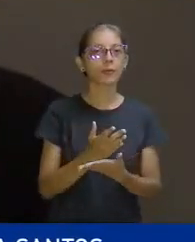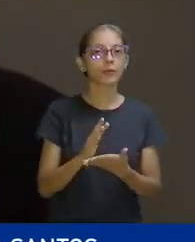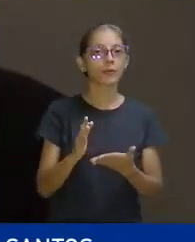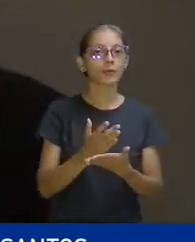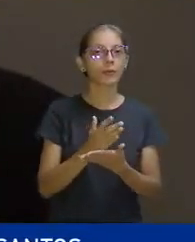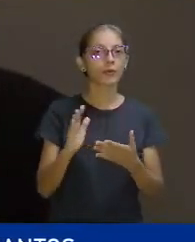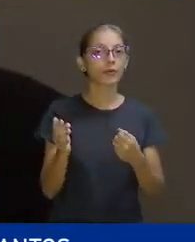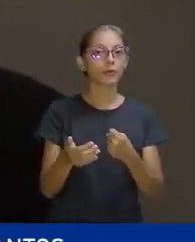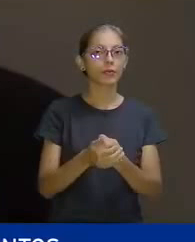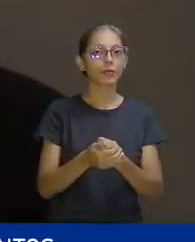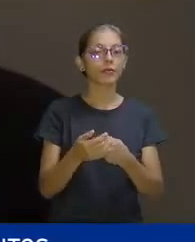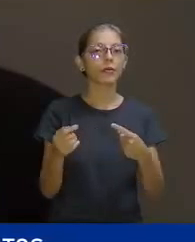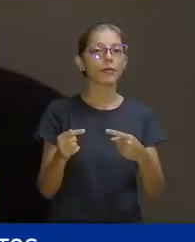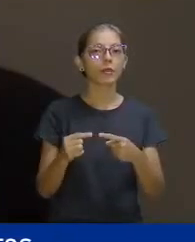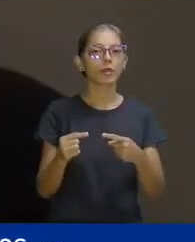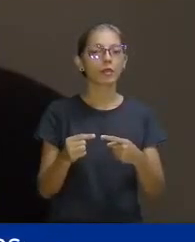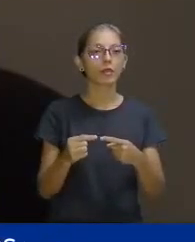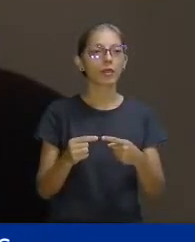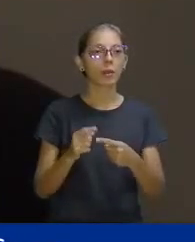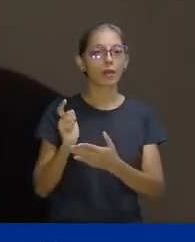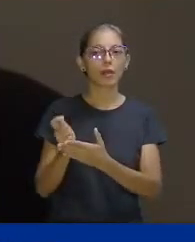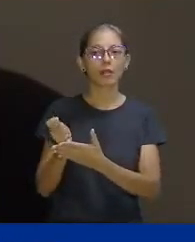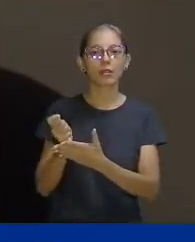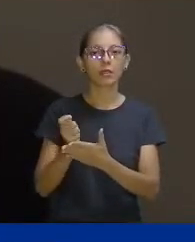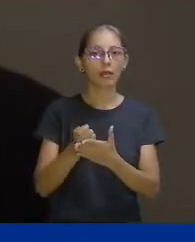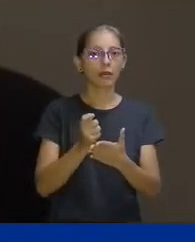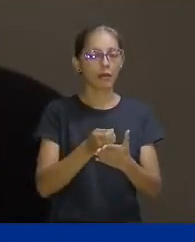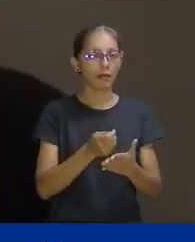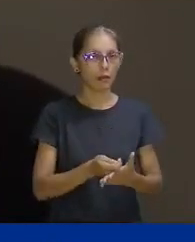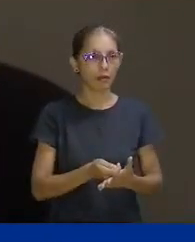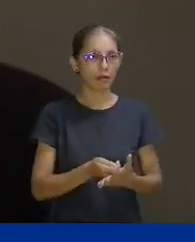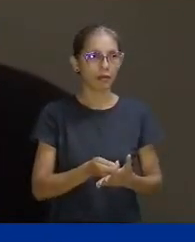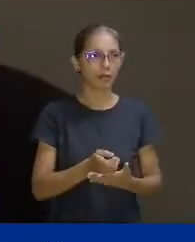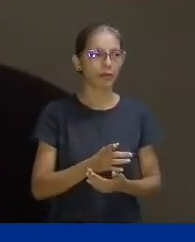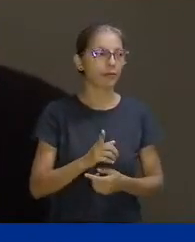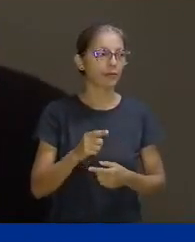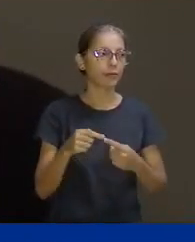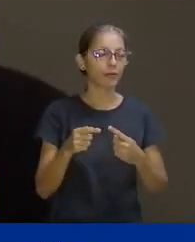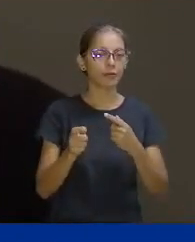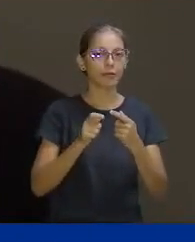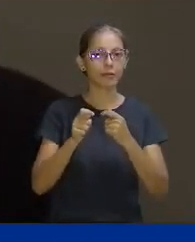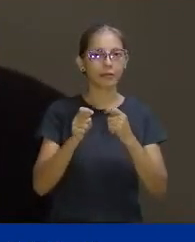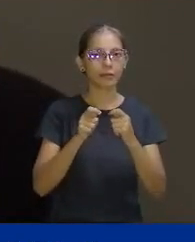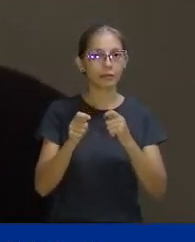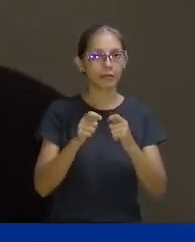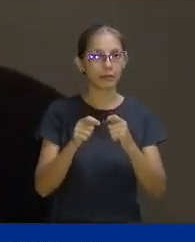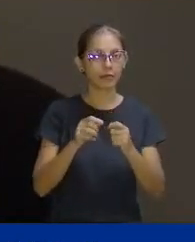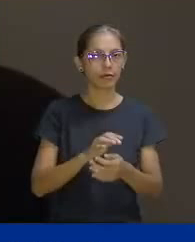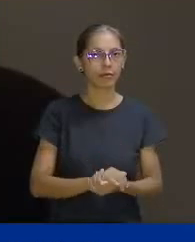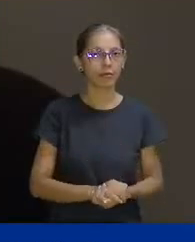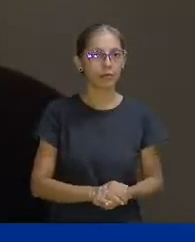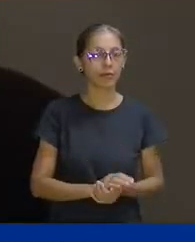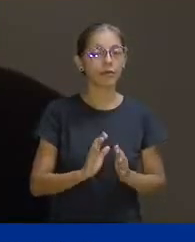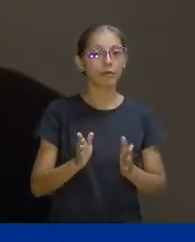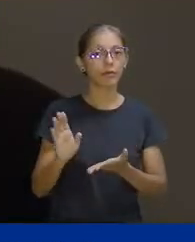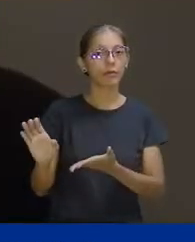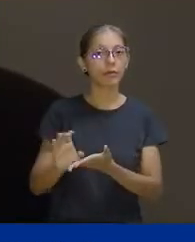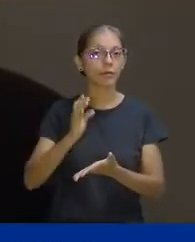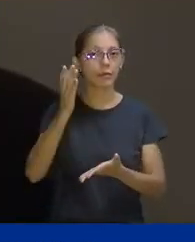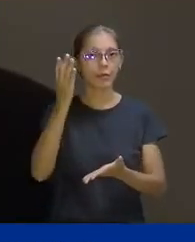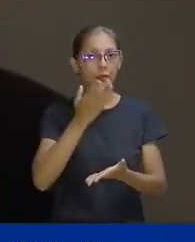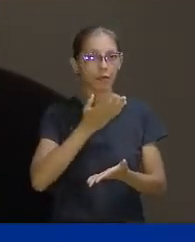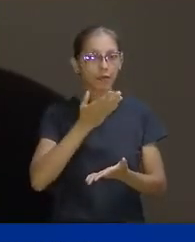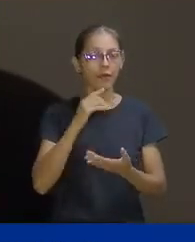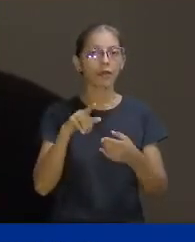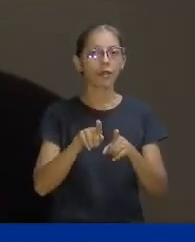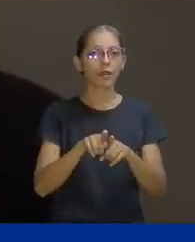apreciar os gastos sob a ótica dos princípios da transparência e da economicidade, e que se aplicam aos processos de prestação de contas os